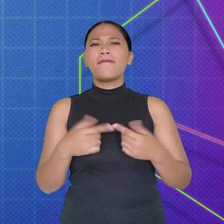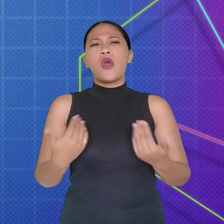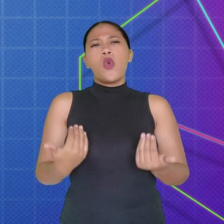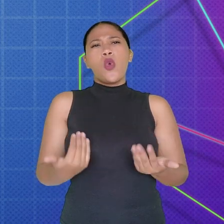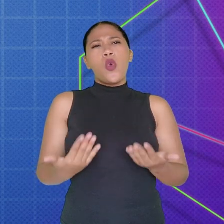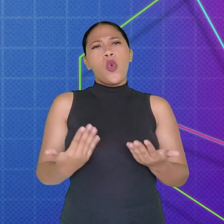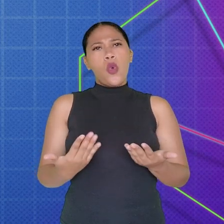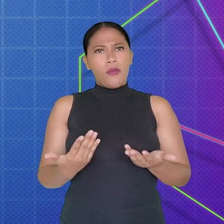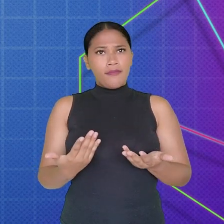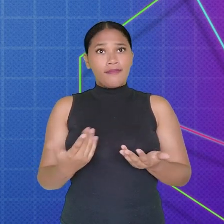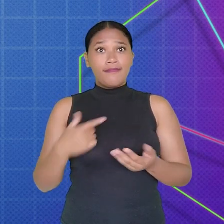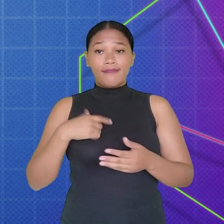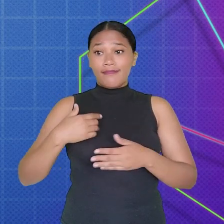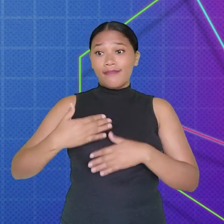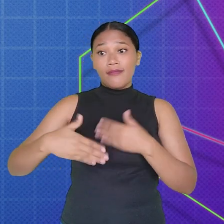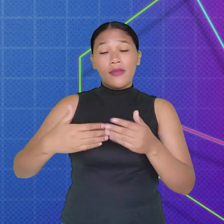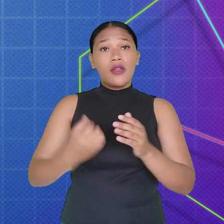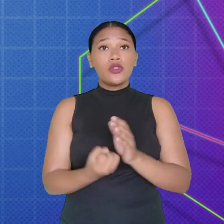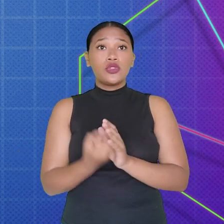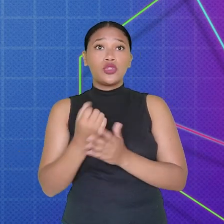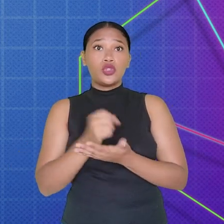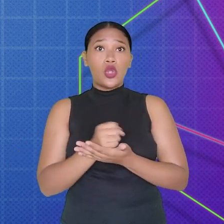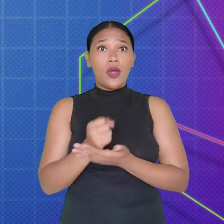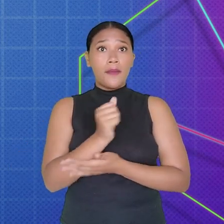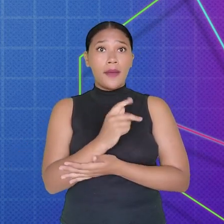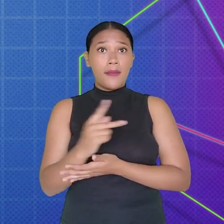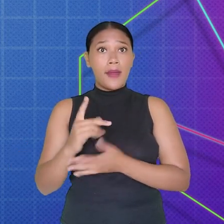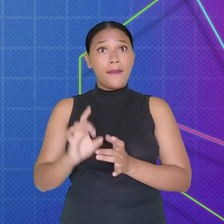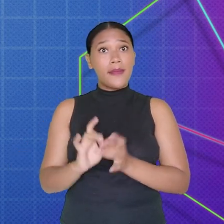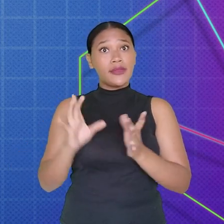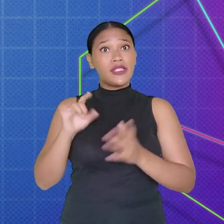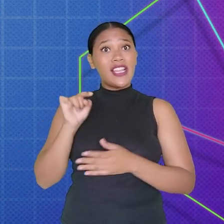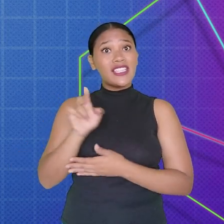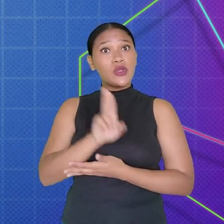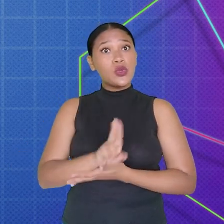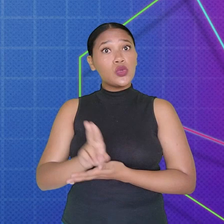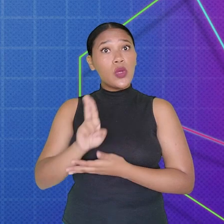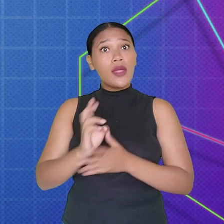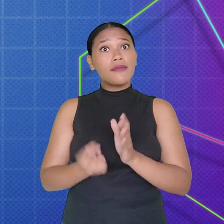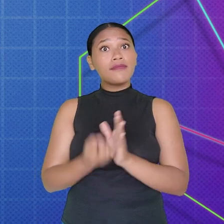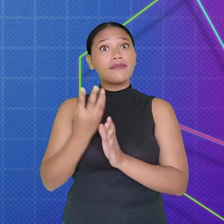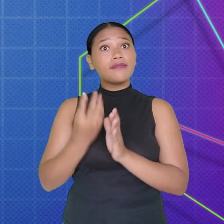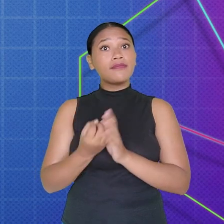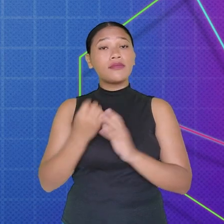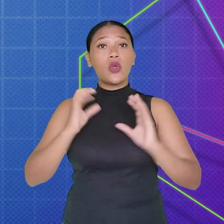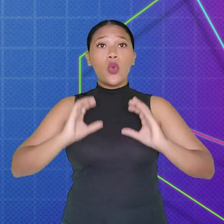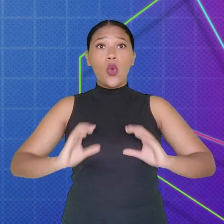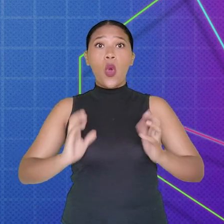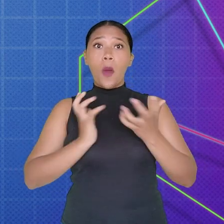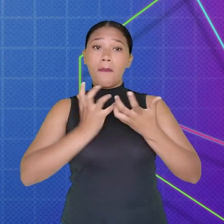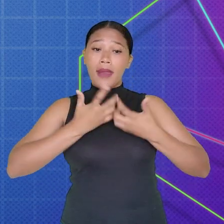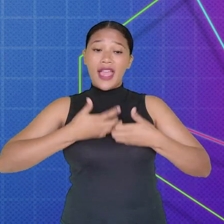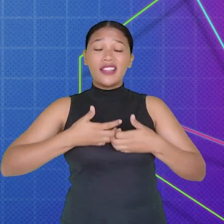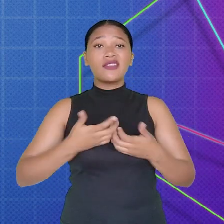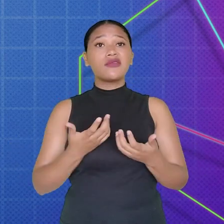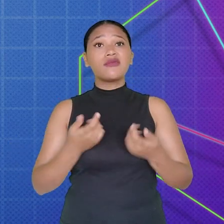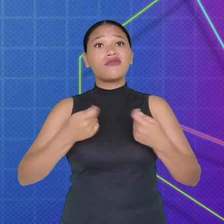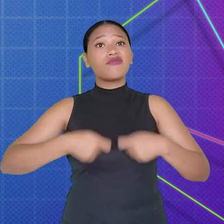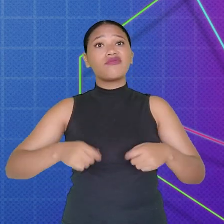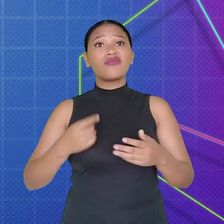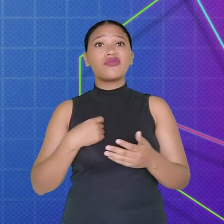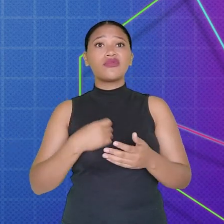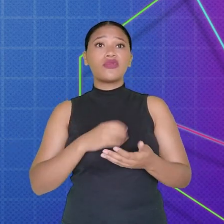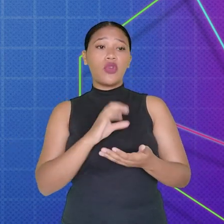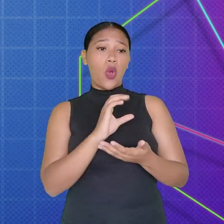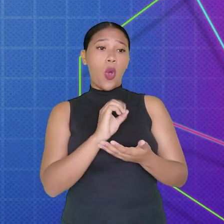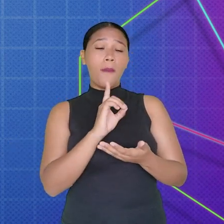amigável para o desenvolvimento de jogos e aplicativos, permitindo que esses usuários criem comportamentos complexos sem a necessidade